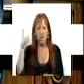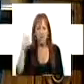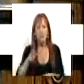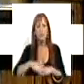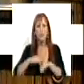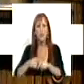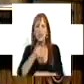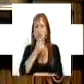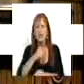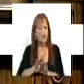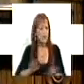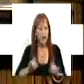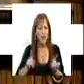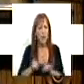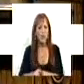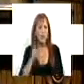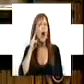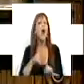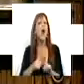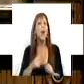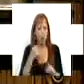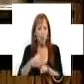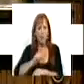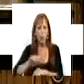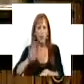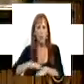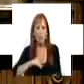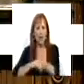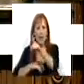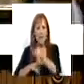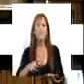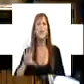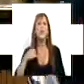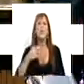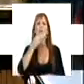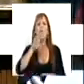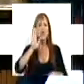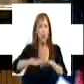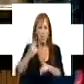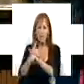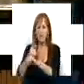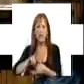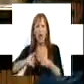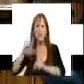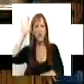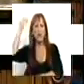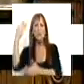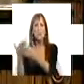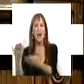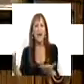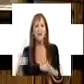Impõem-se, por isso, medidas sérias no sentido de combater as causas. E quando falamos das causas das alterações